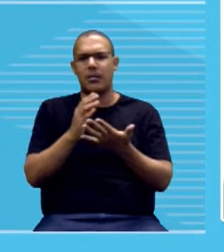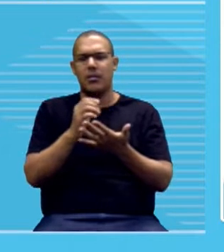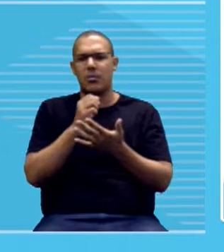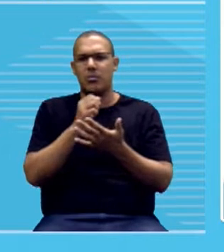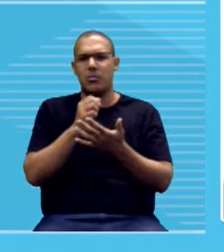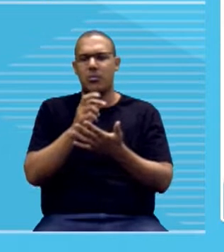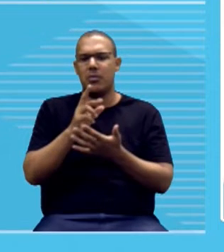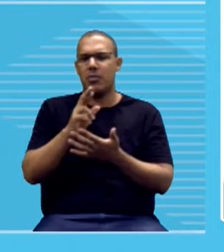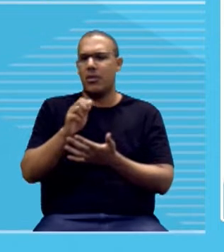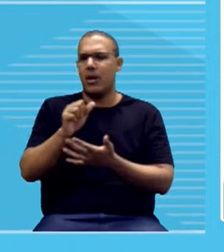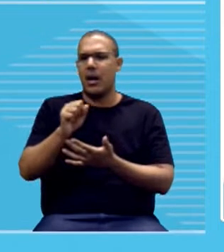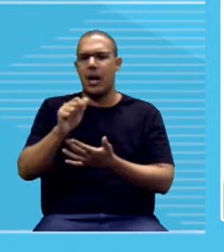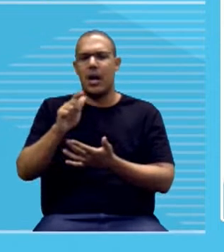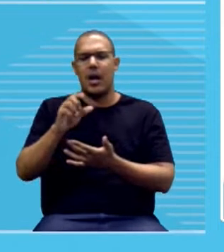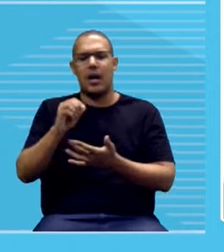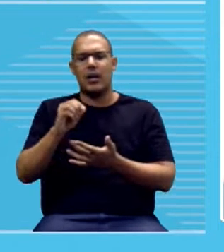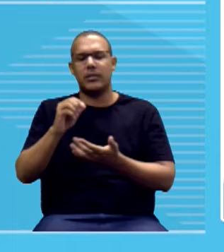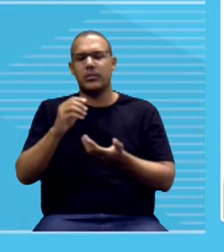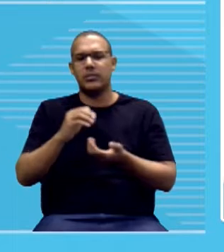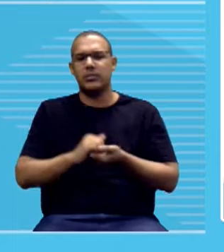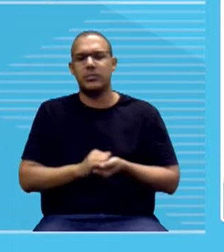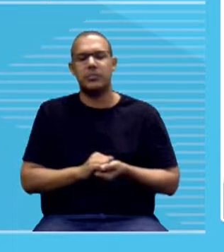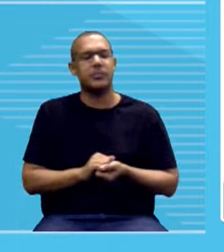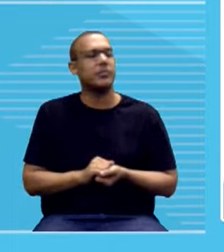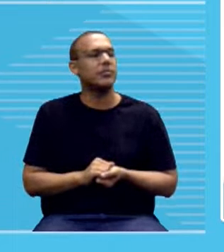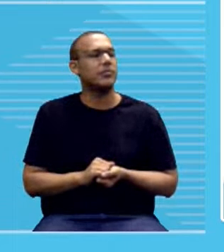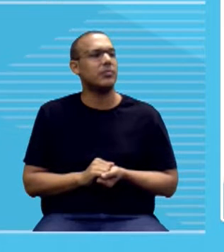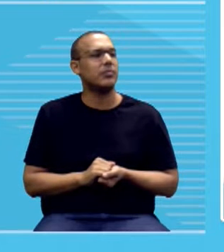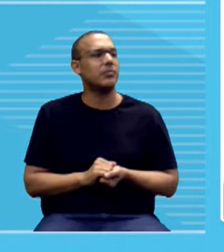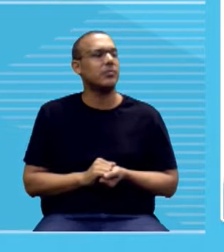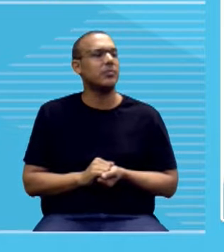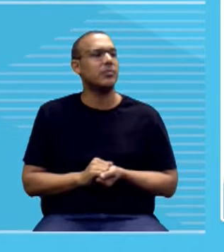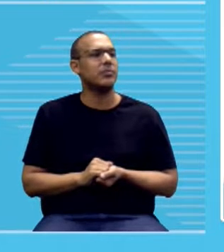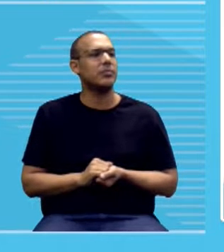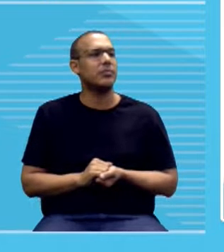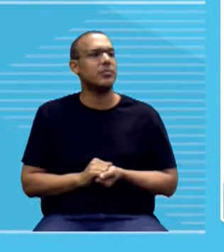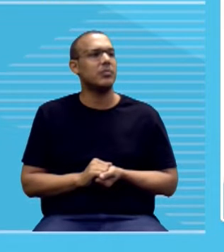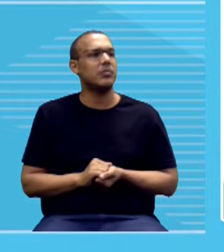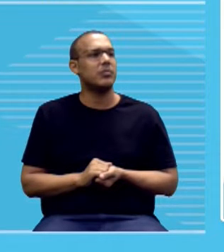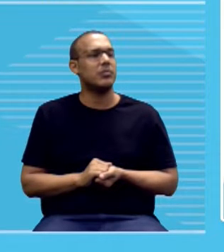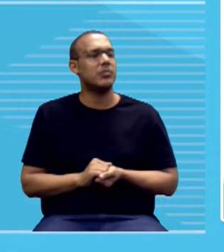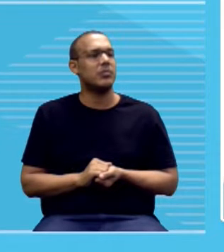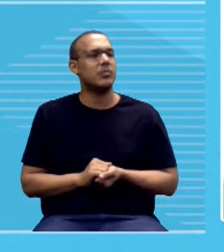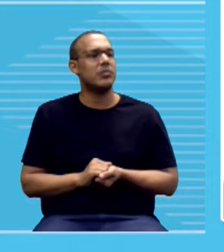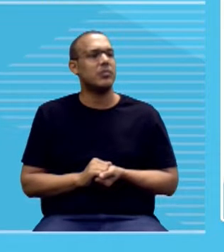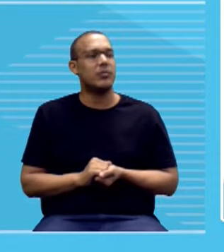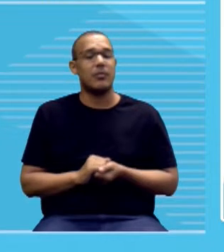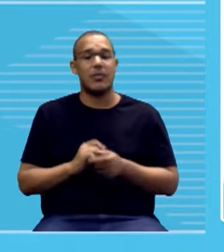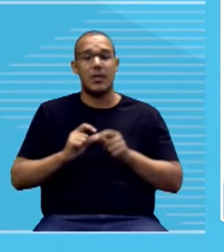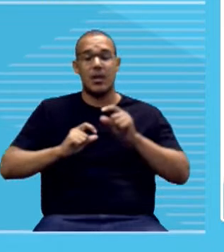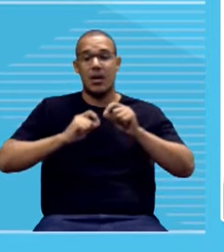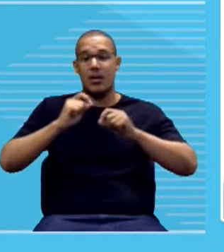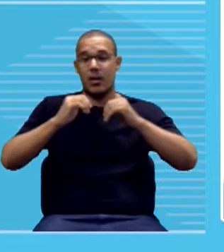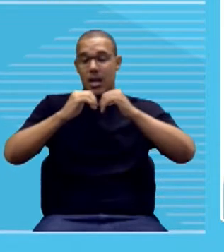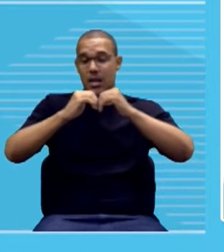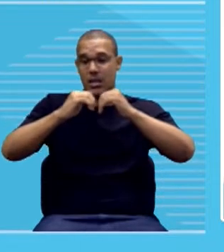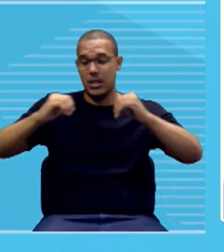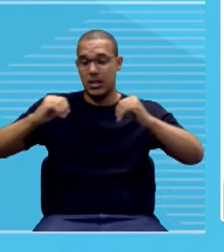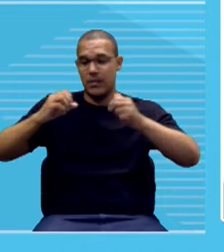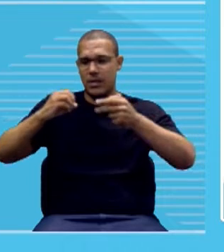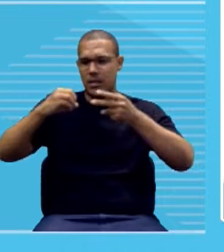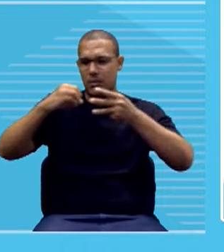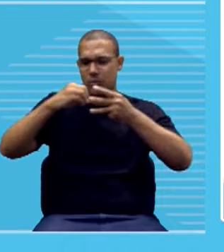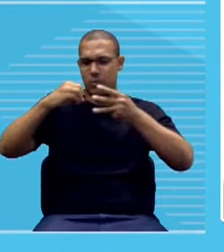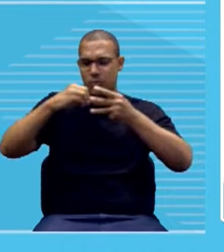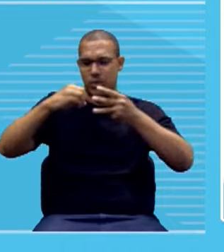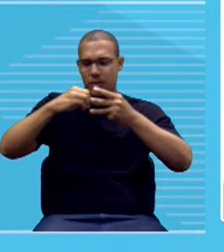rasgo, uma determinada fissão. Quando eu falo de fissão nuclear, é justamente a divisão de um átomo, é a quebra